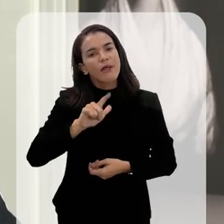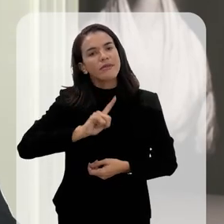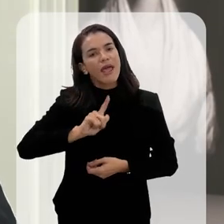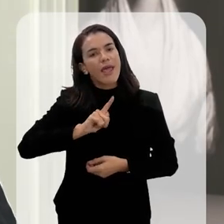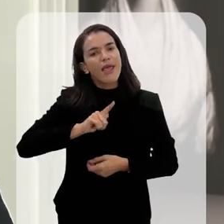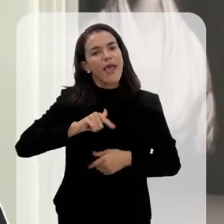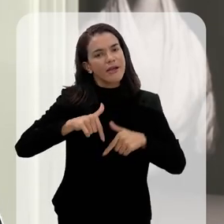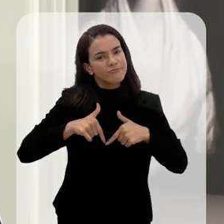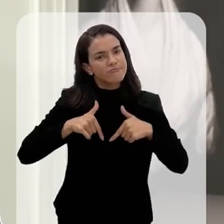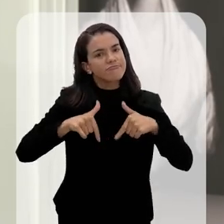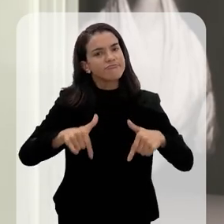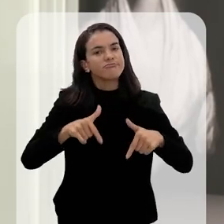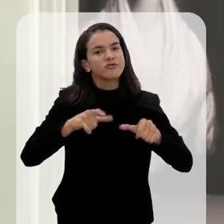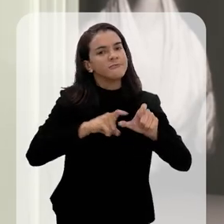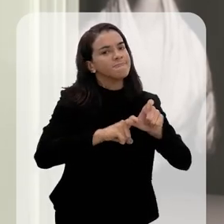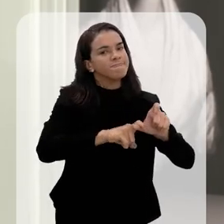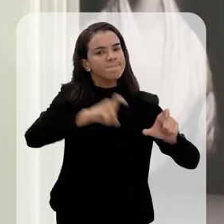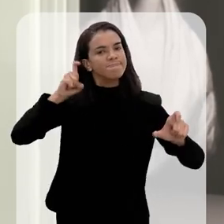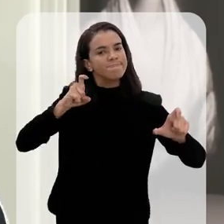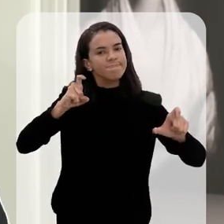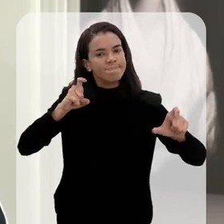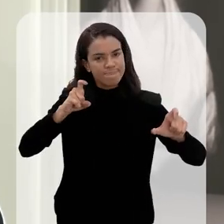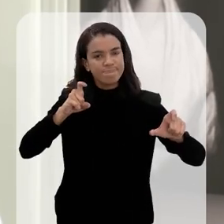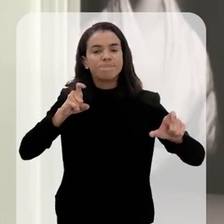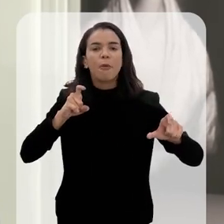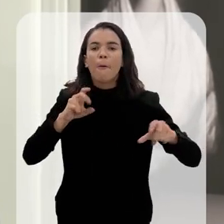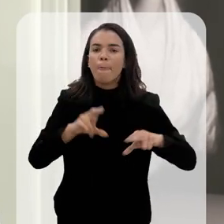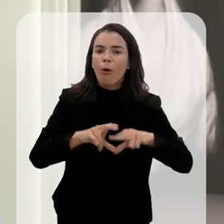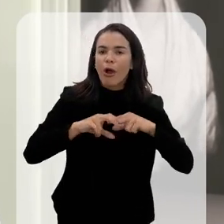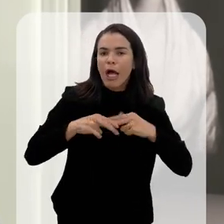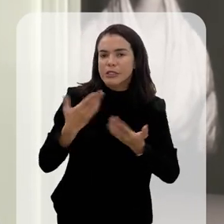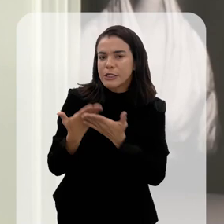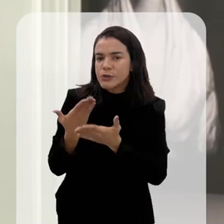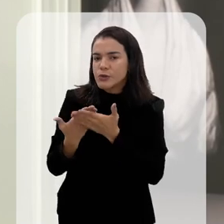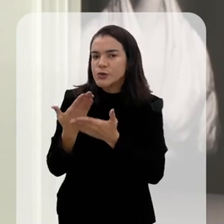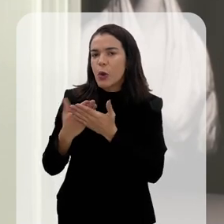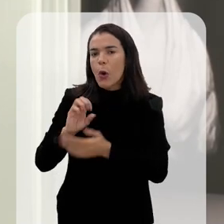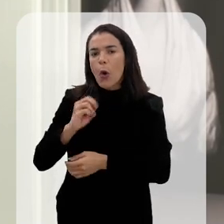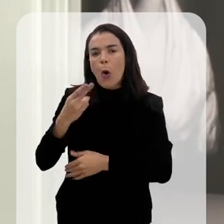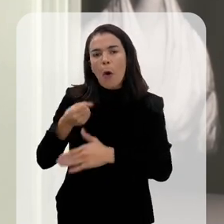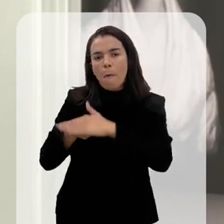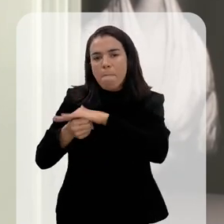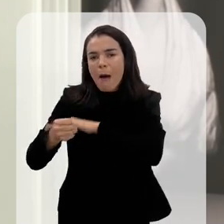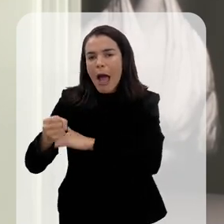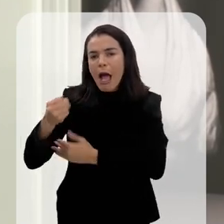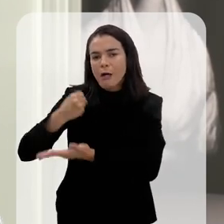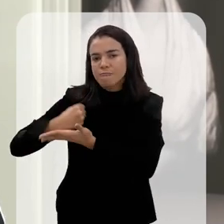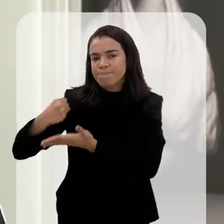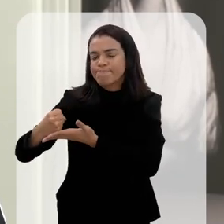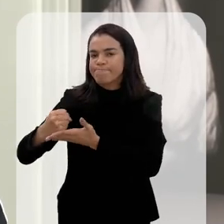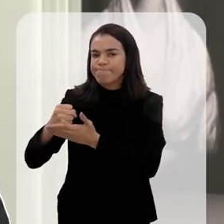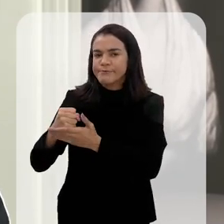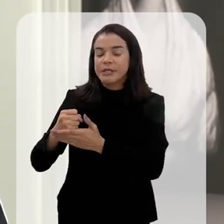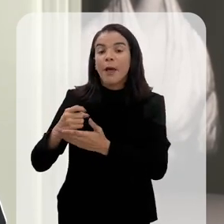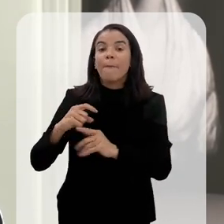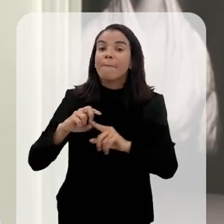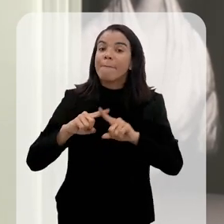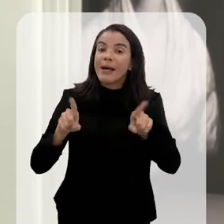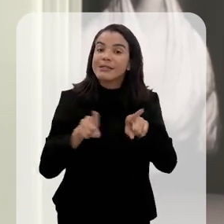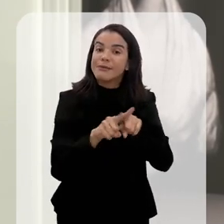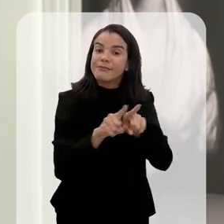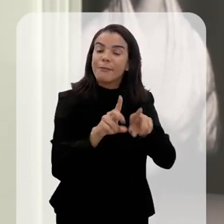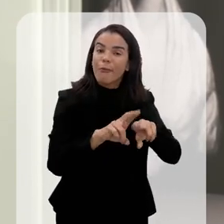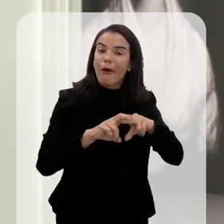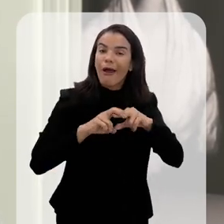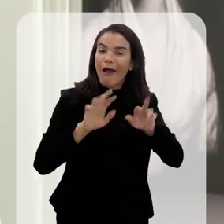que têm essa atitude de sair, às vezes não só porque ela se capacitou ou foi para o mercado de trabalho, mas também porque